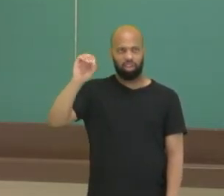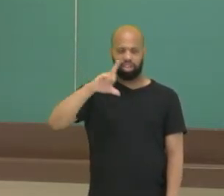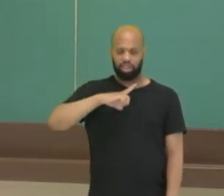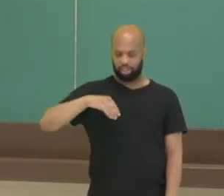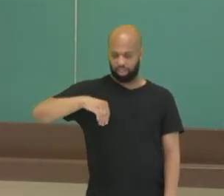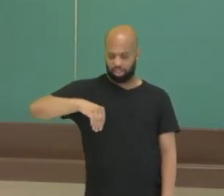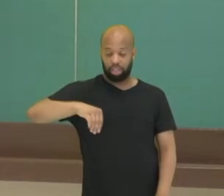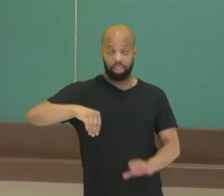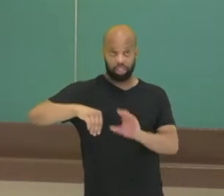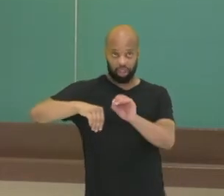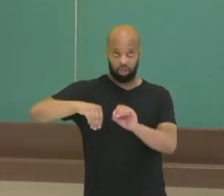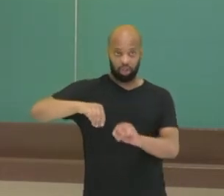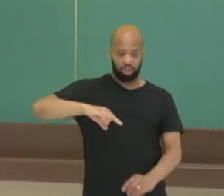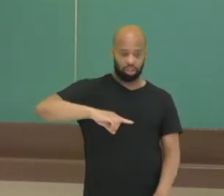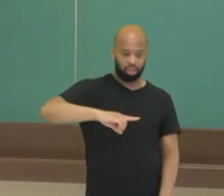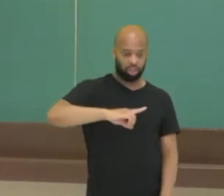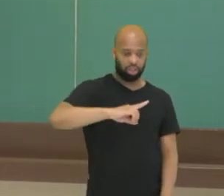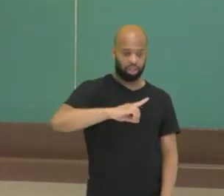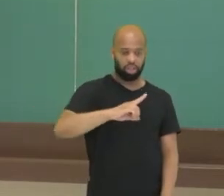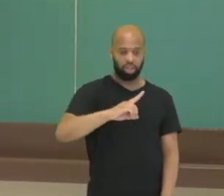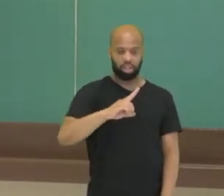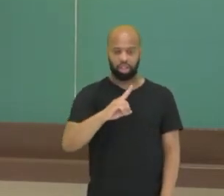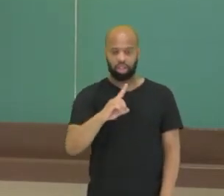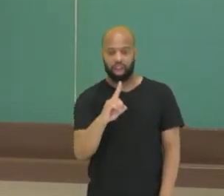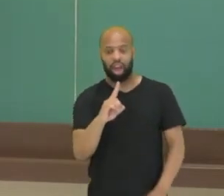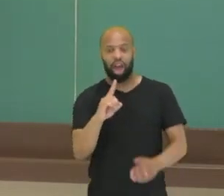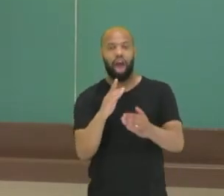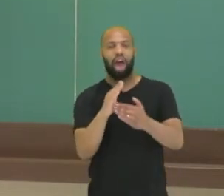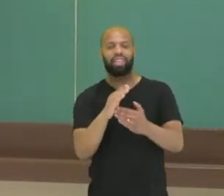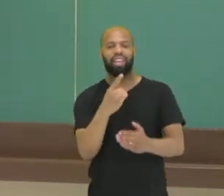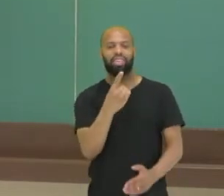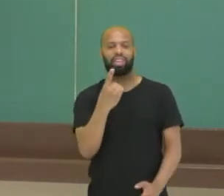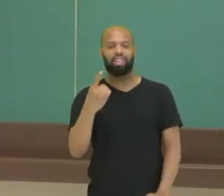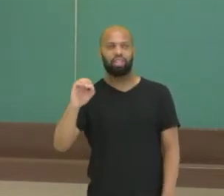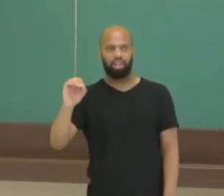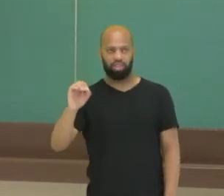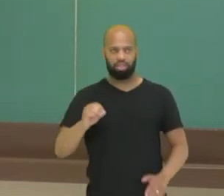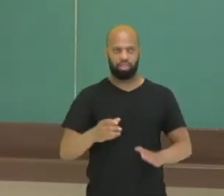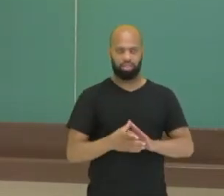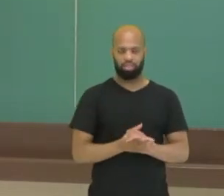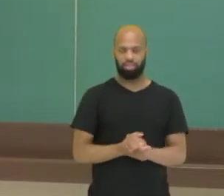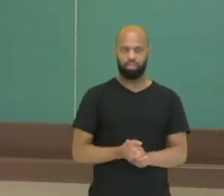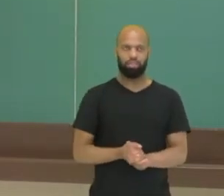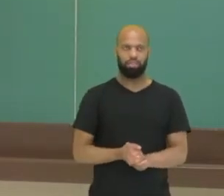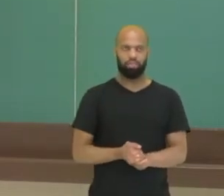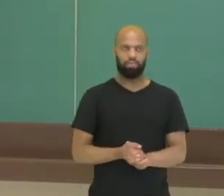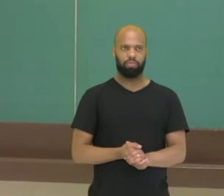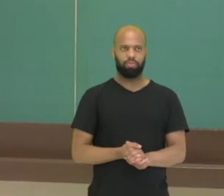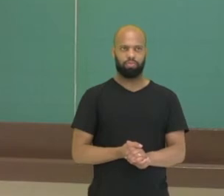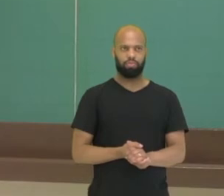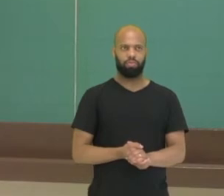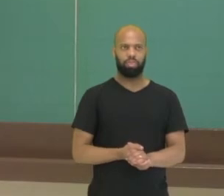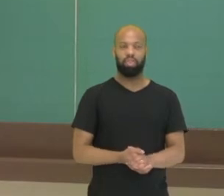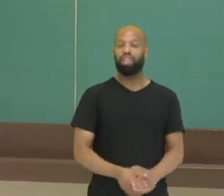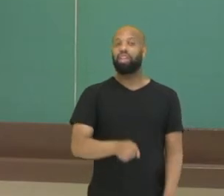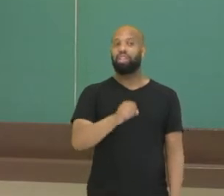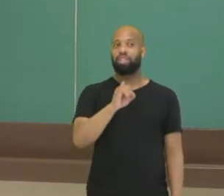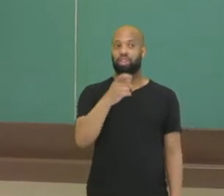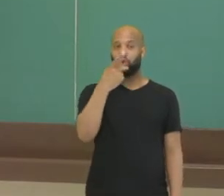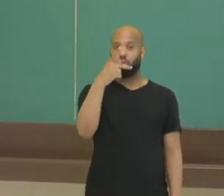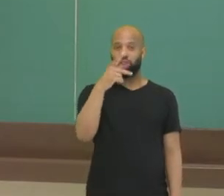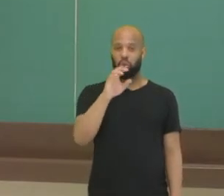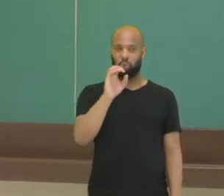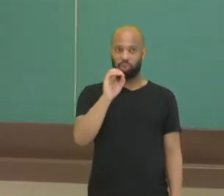graus, tá? Na mesma linha. Então, se o teu 0 está para fora, você tem que pegar os 110 por fora. Se o teu 0 está